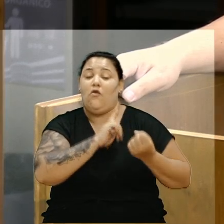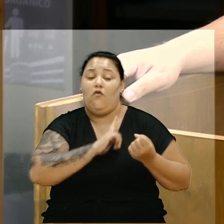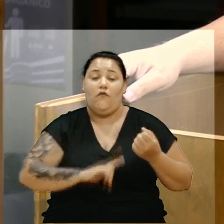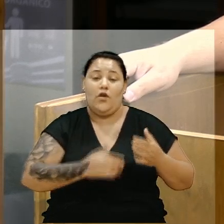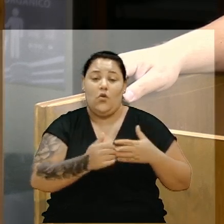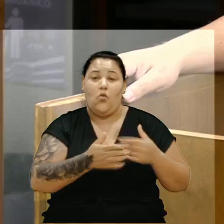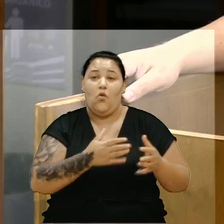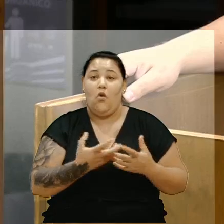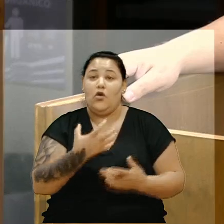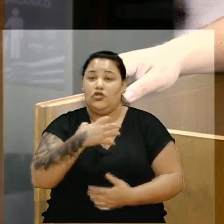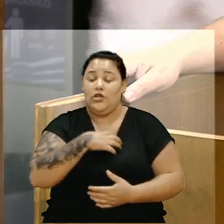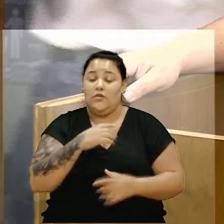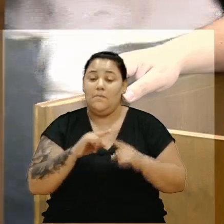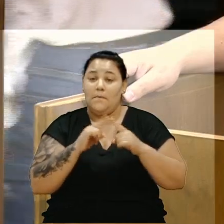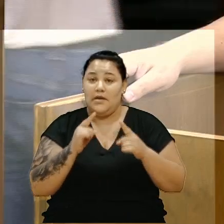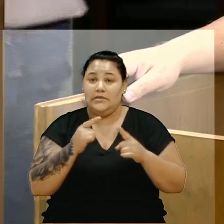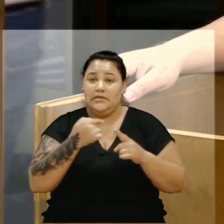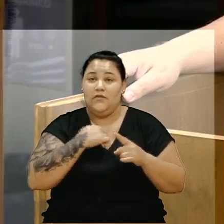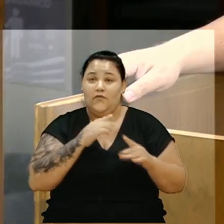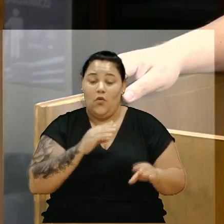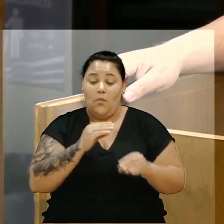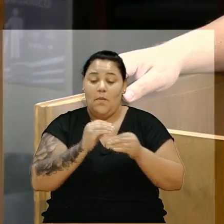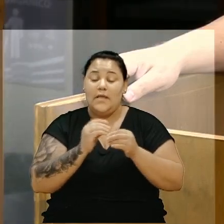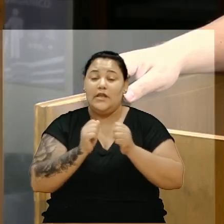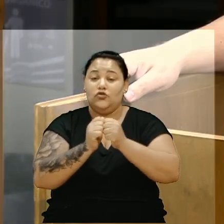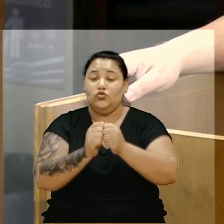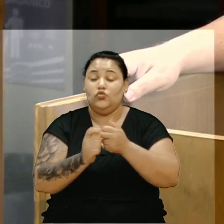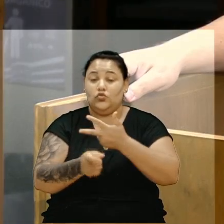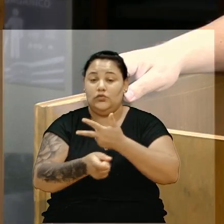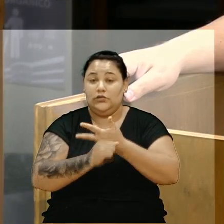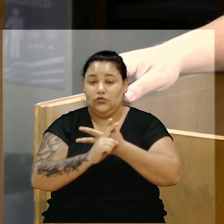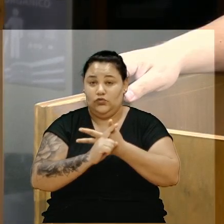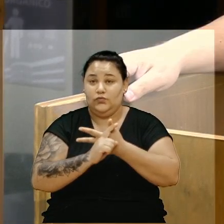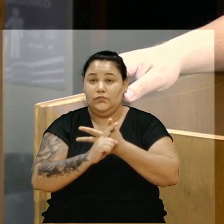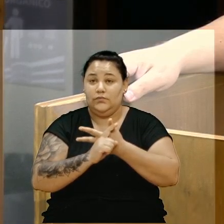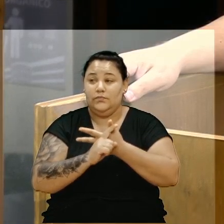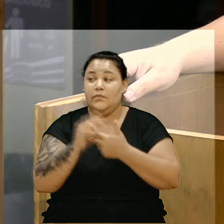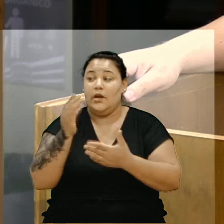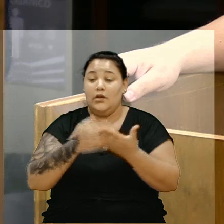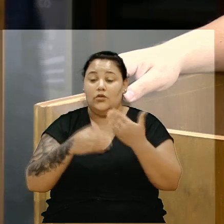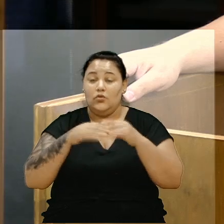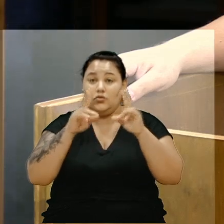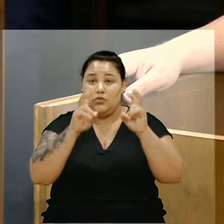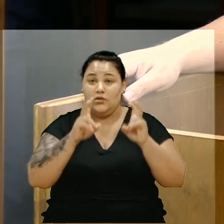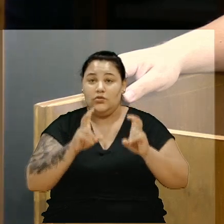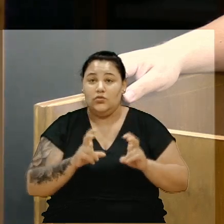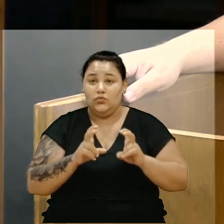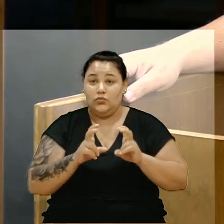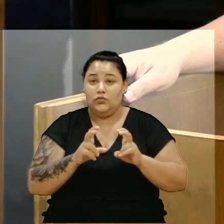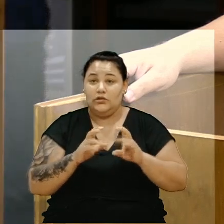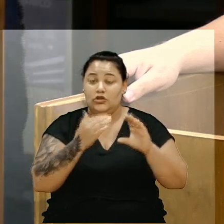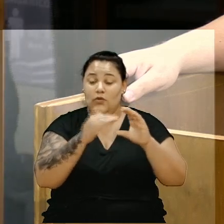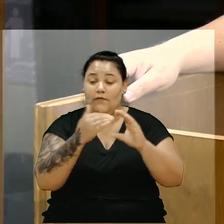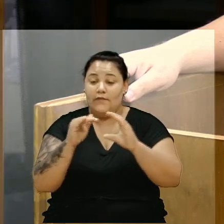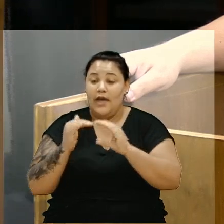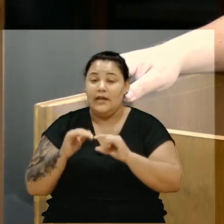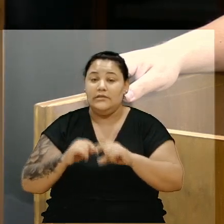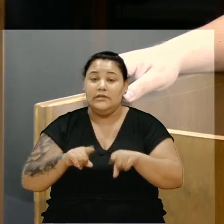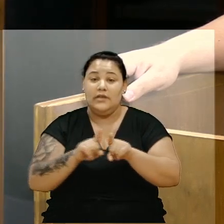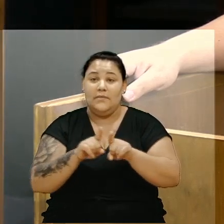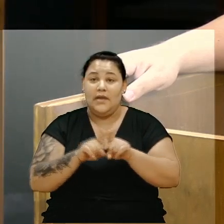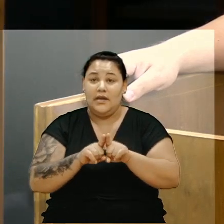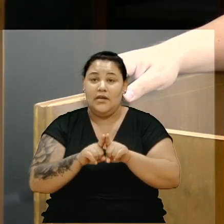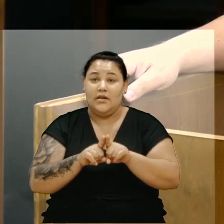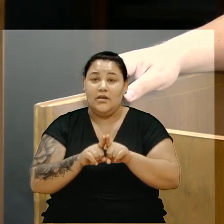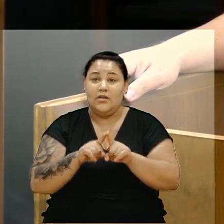estou aqui para somar com vocês junto com o executivo, para que as pautas de vocês sejam tocadas adiante com o propósito de ajudar